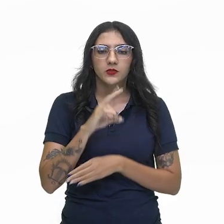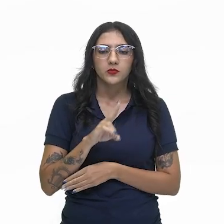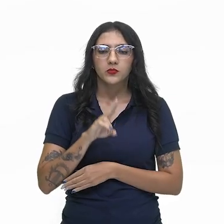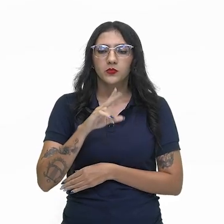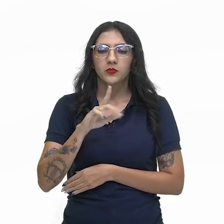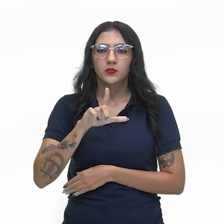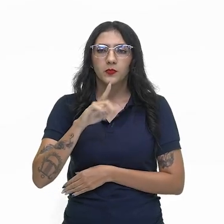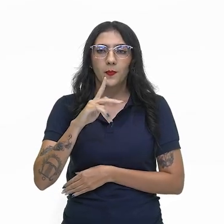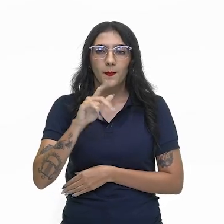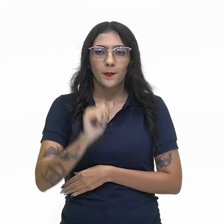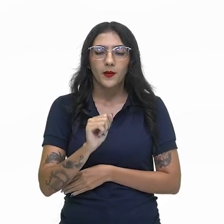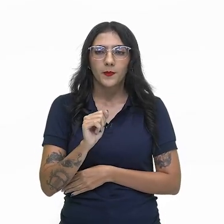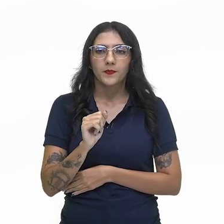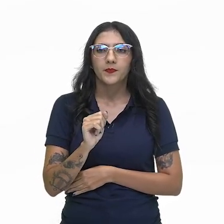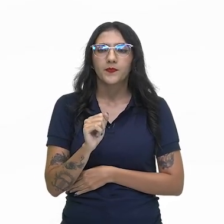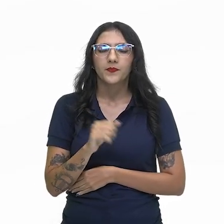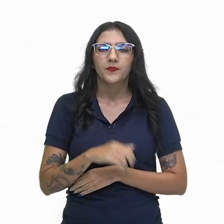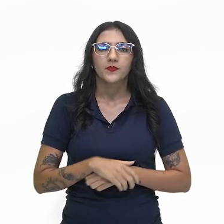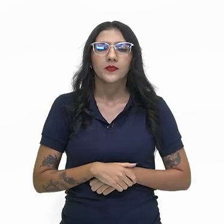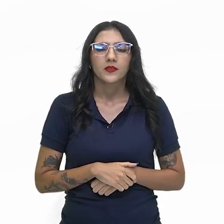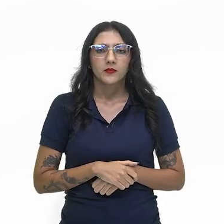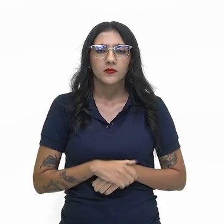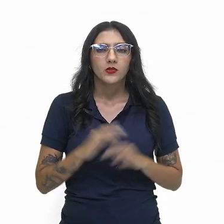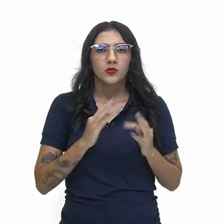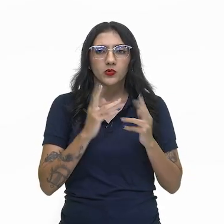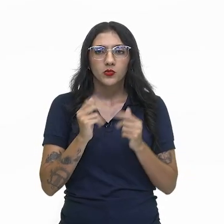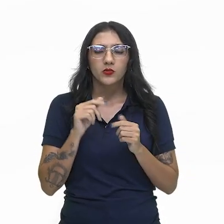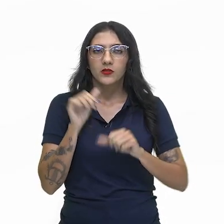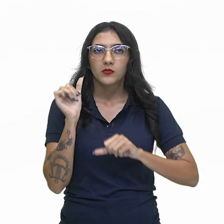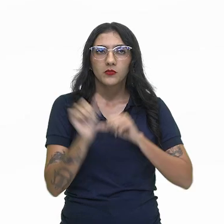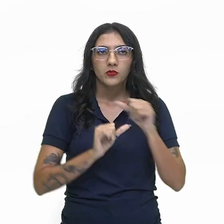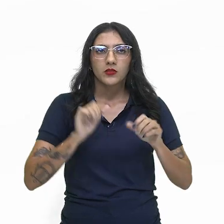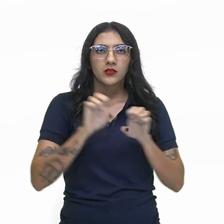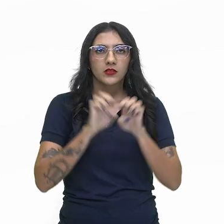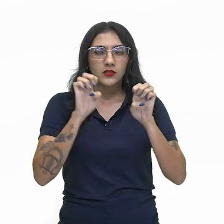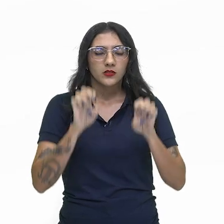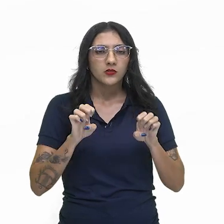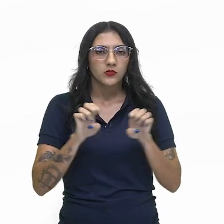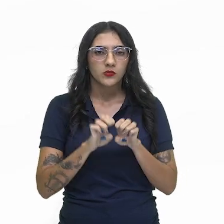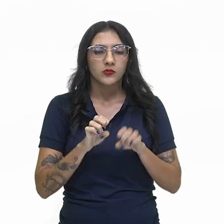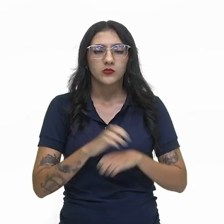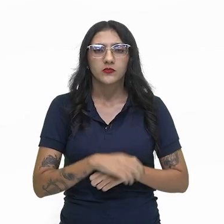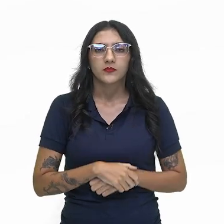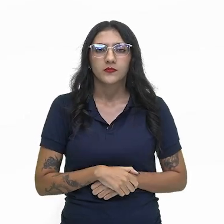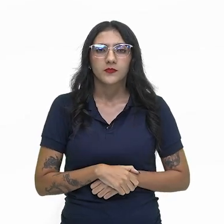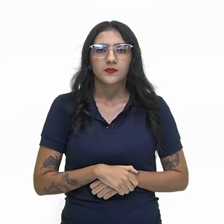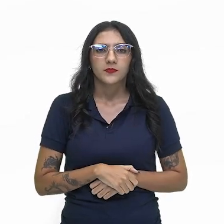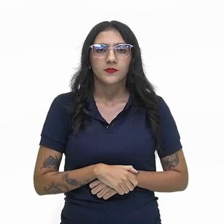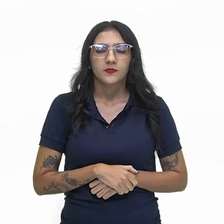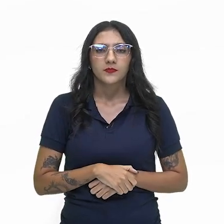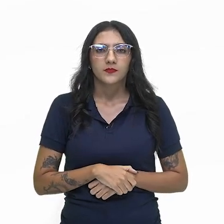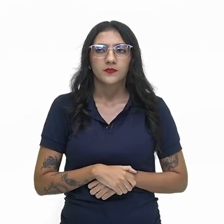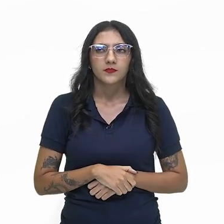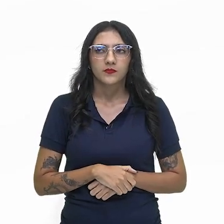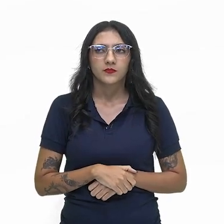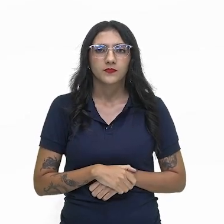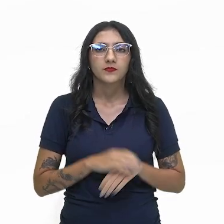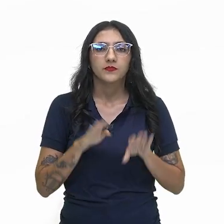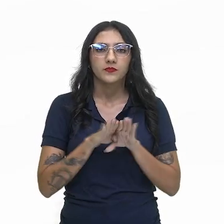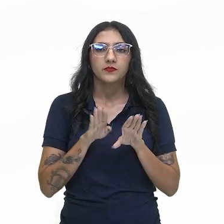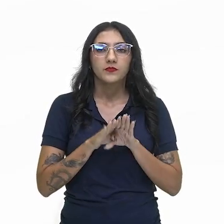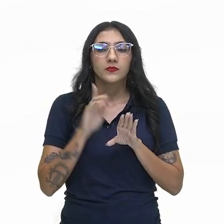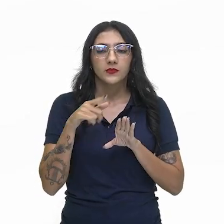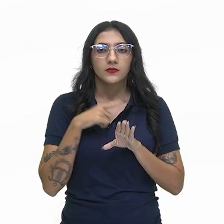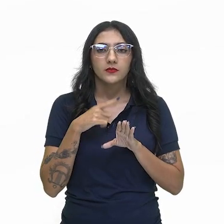sofrem um deslocamento total dos seus íons. Também eles estão em